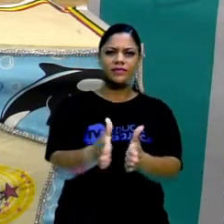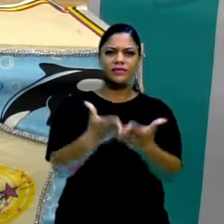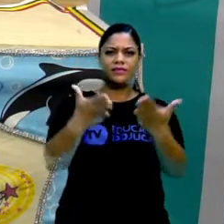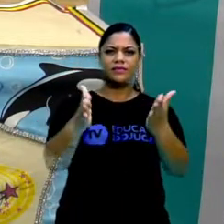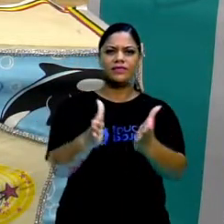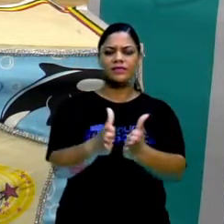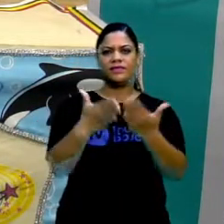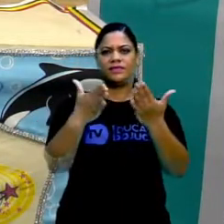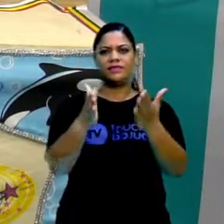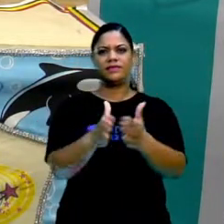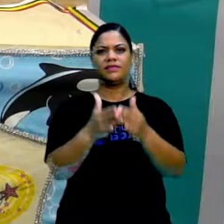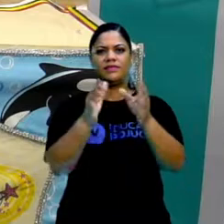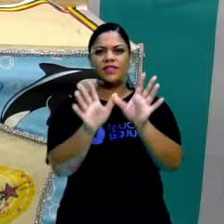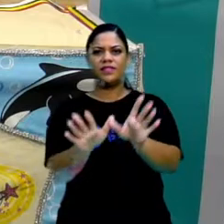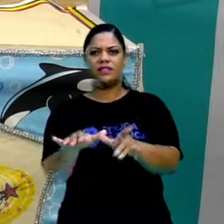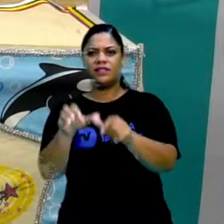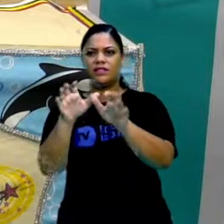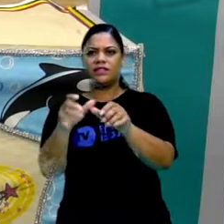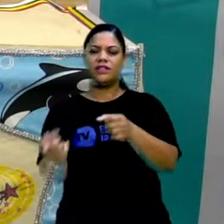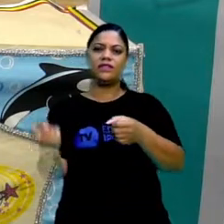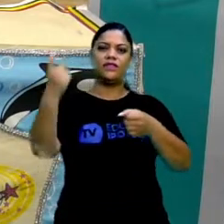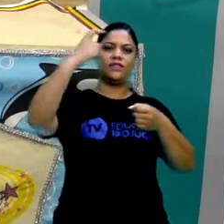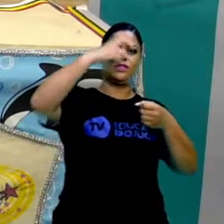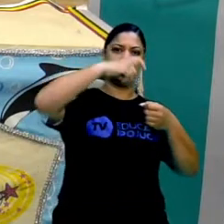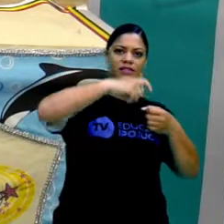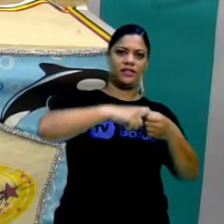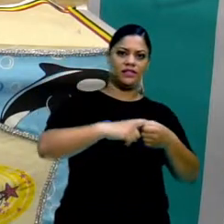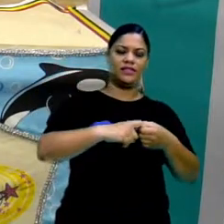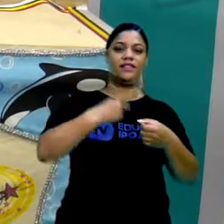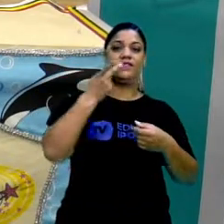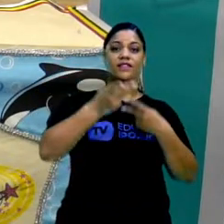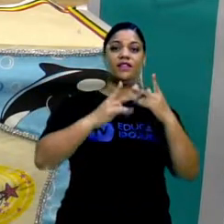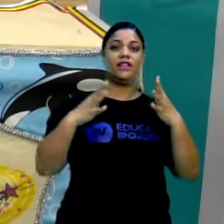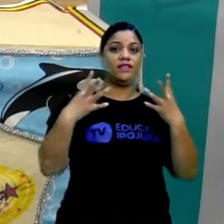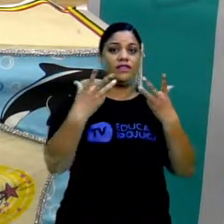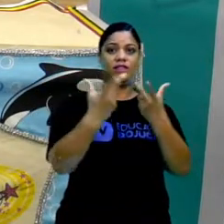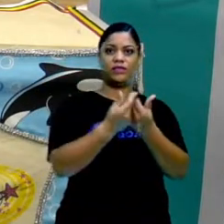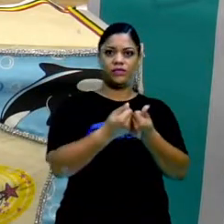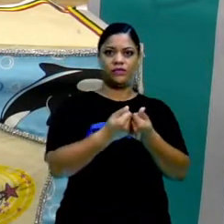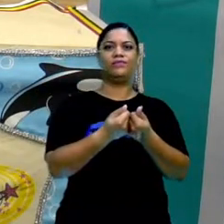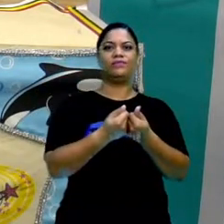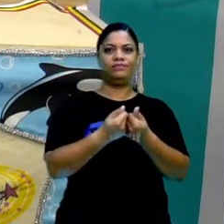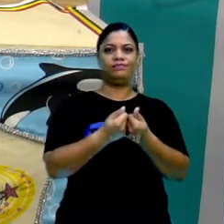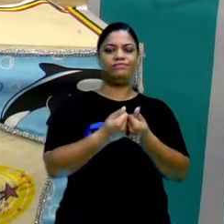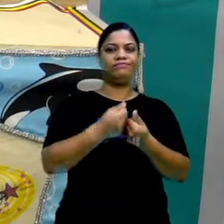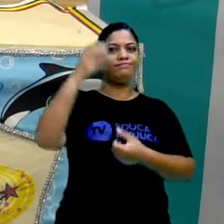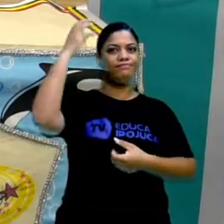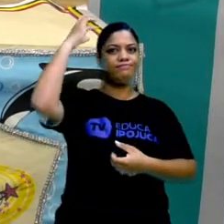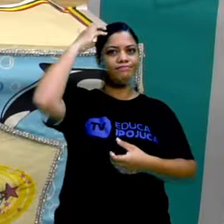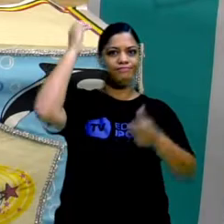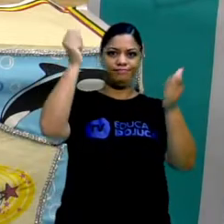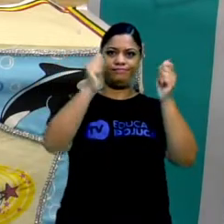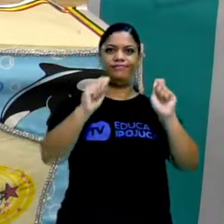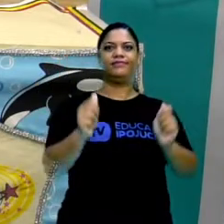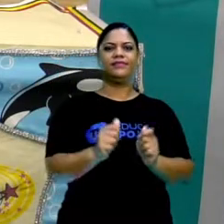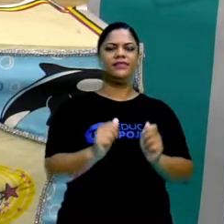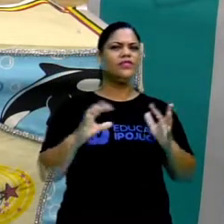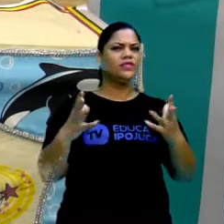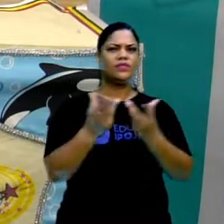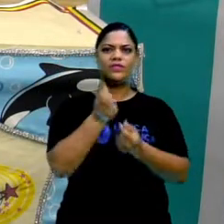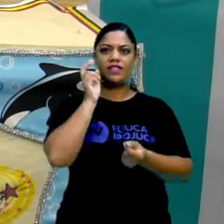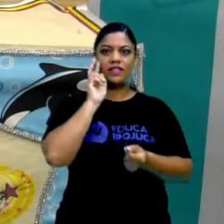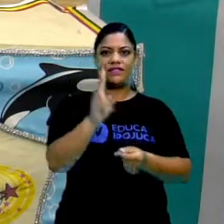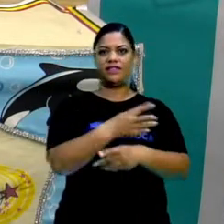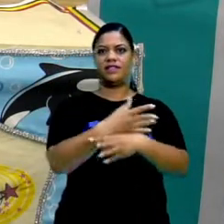Ela voava, vinha andar o príncipe e contava todo o acontecido a ele. Tudo que ela via na